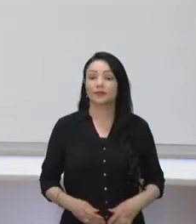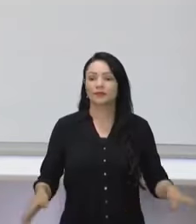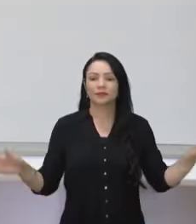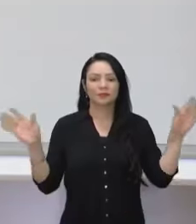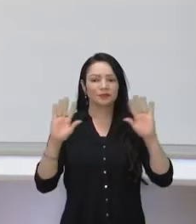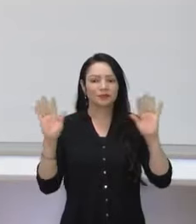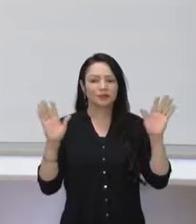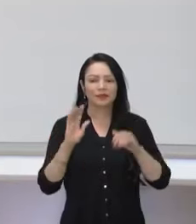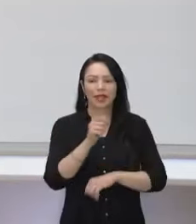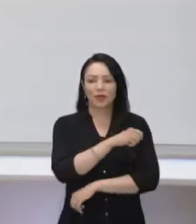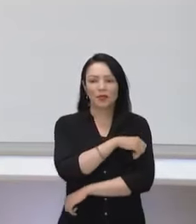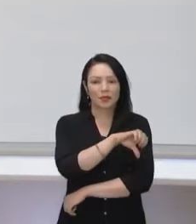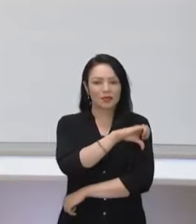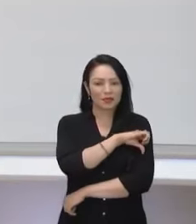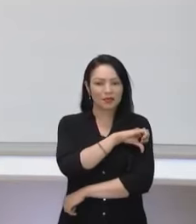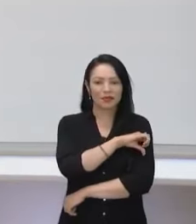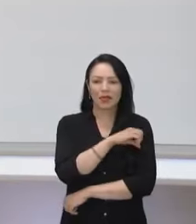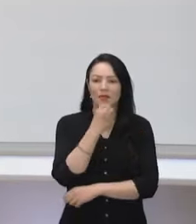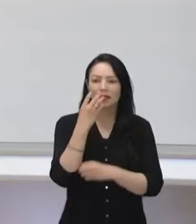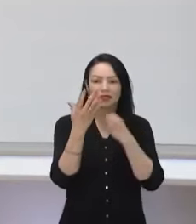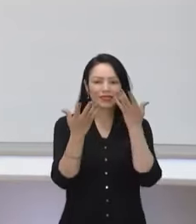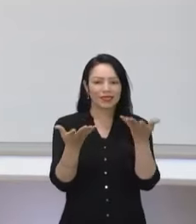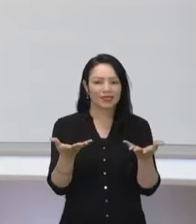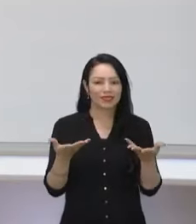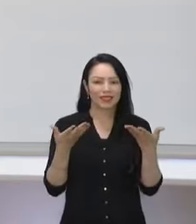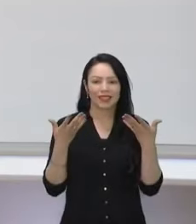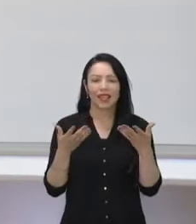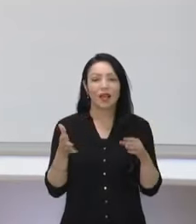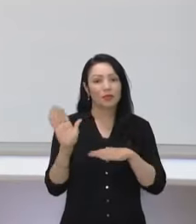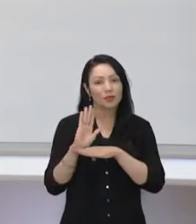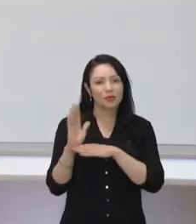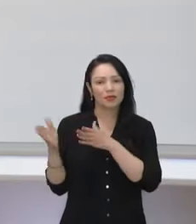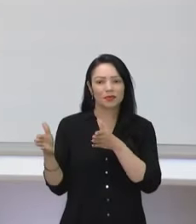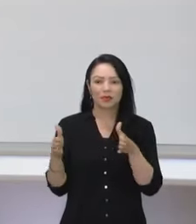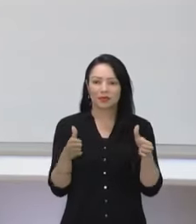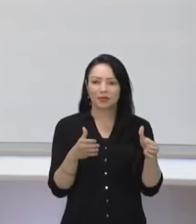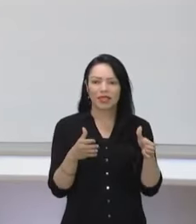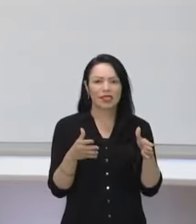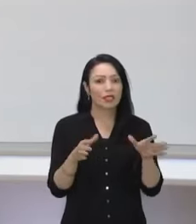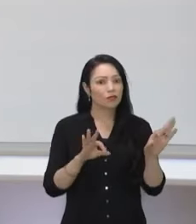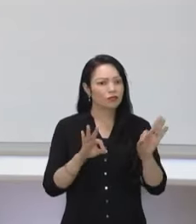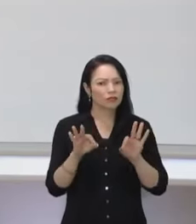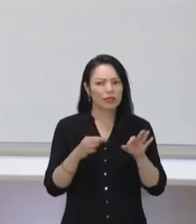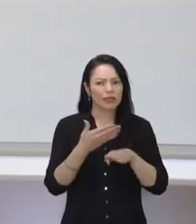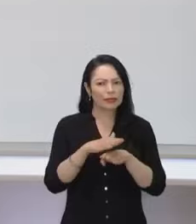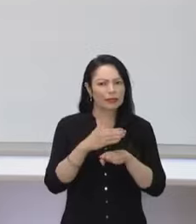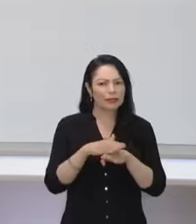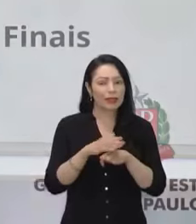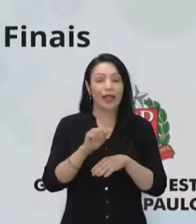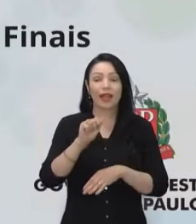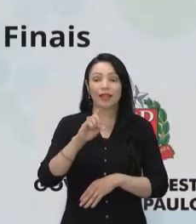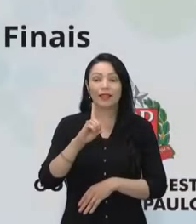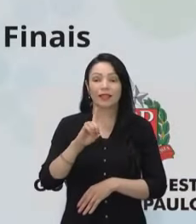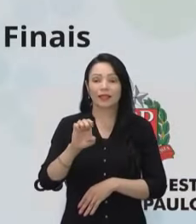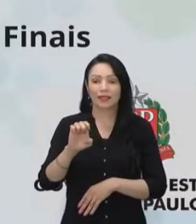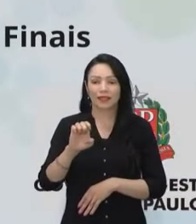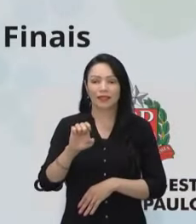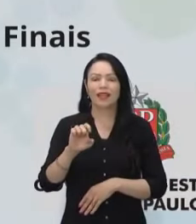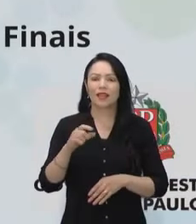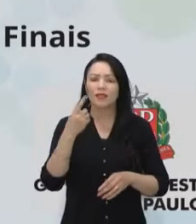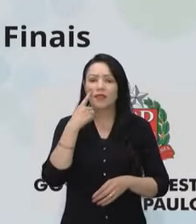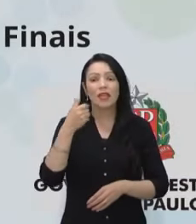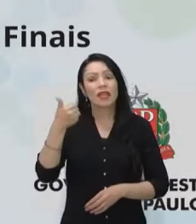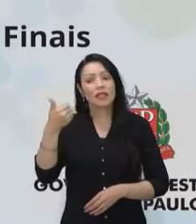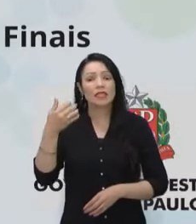Olá, estudantes do 9º ano, sejam muito bem-vindos a esse vídeo de correção da ADE, né? A